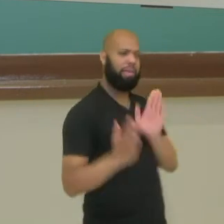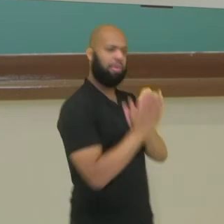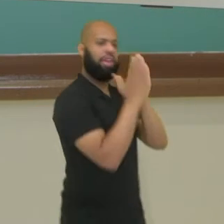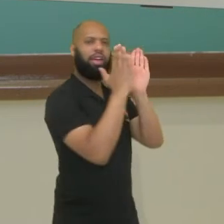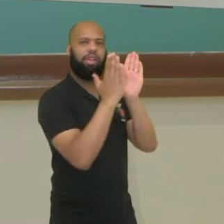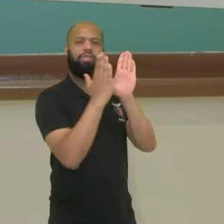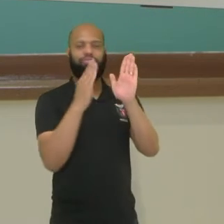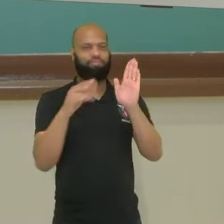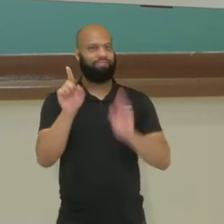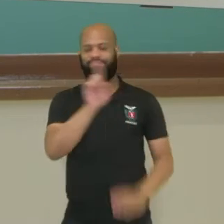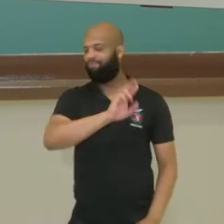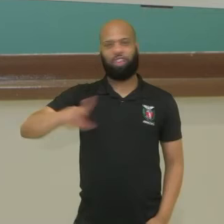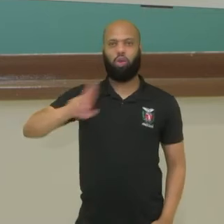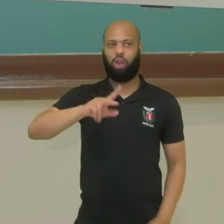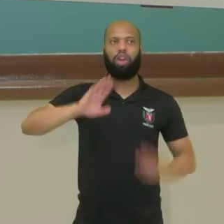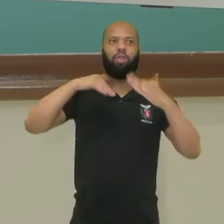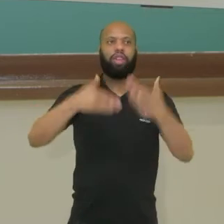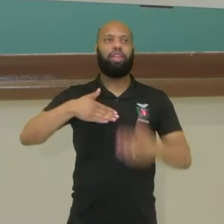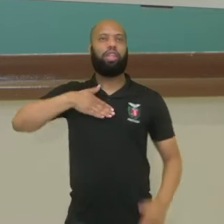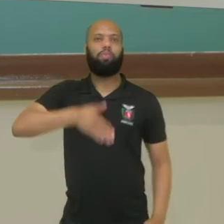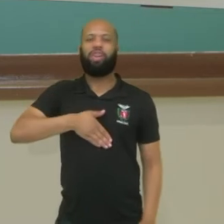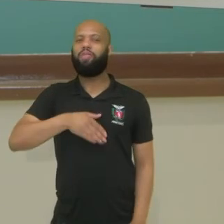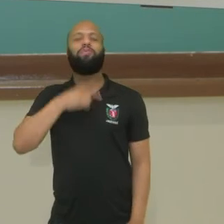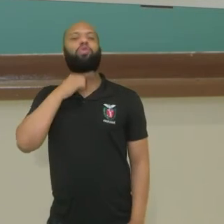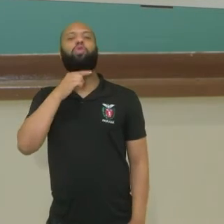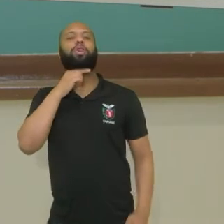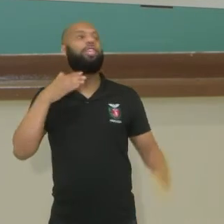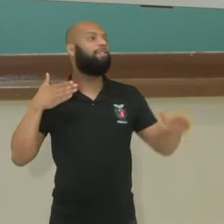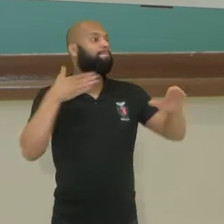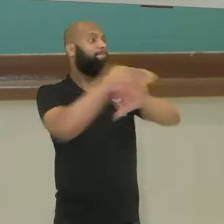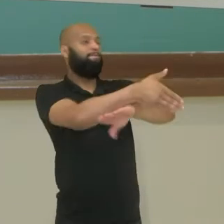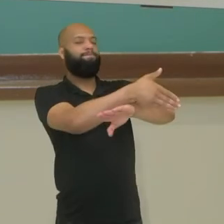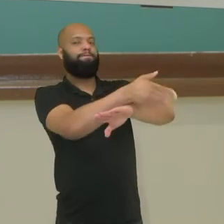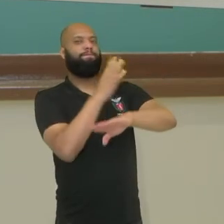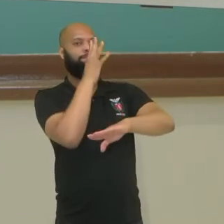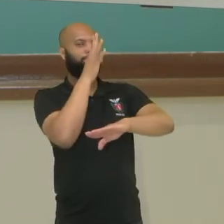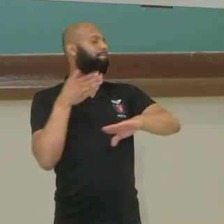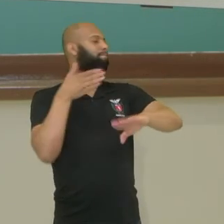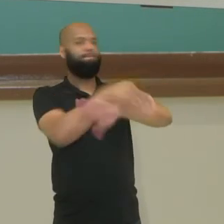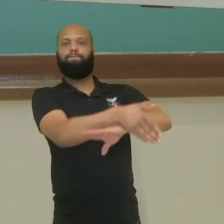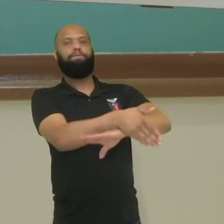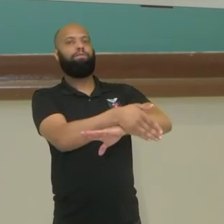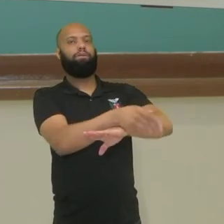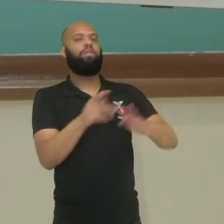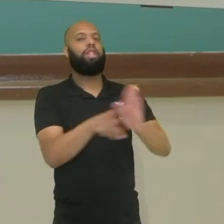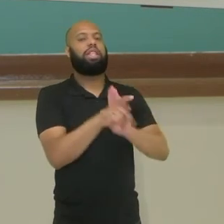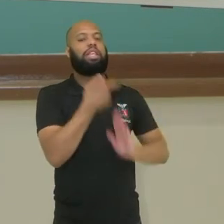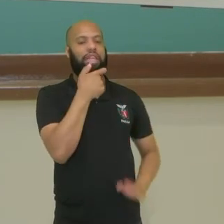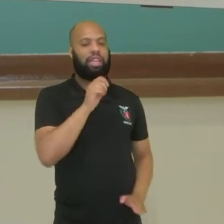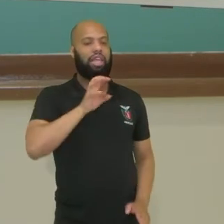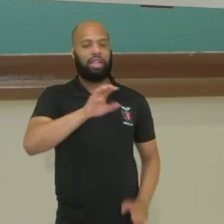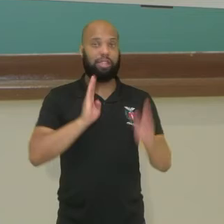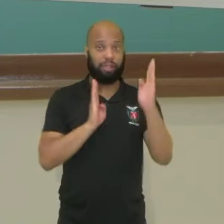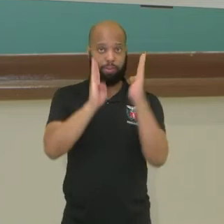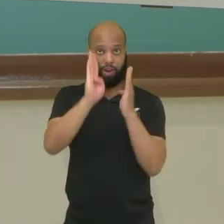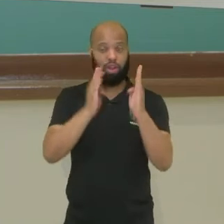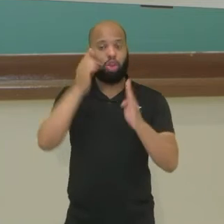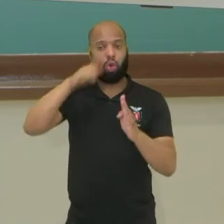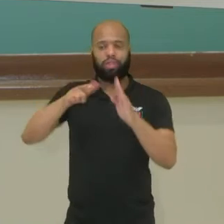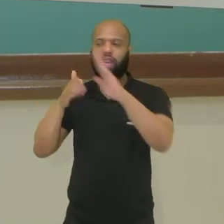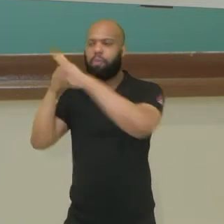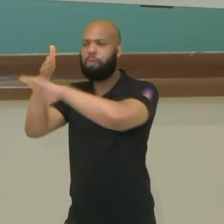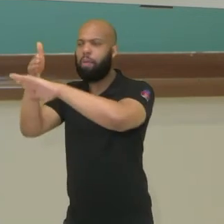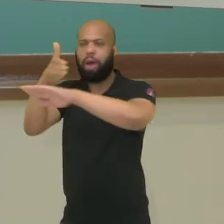Napoleão Bonaparte, né? Então Napoleão não consegue invadir a Inglaterra neste período aqui. Ele vai invadir outras regiões